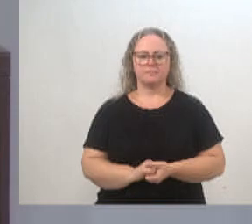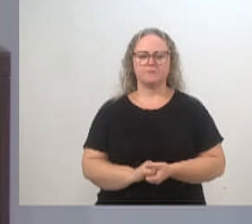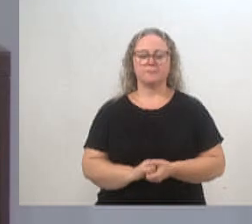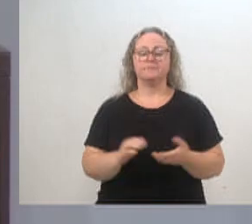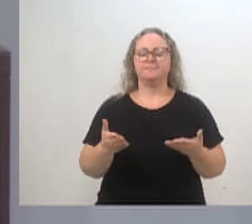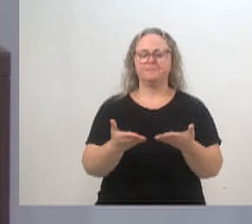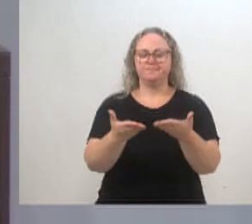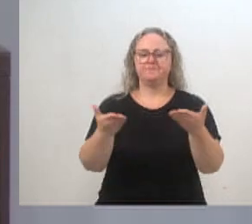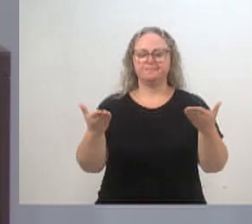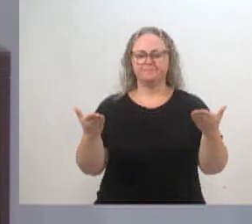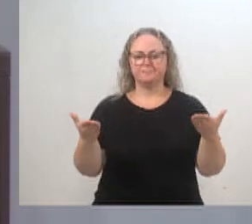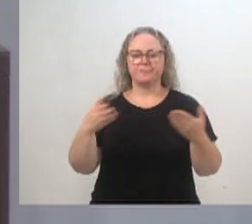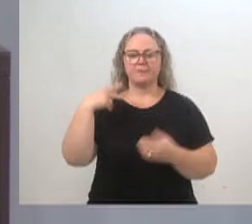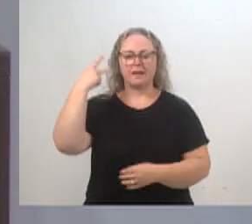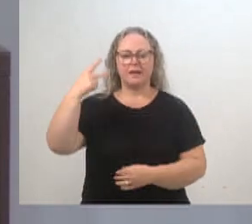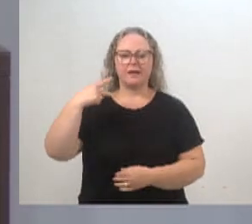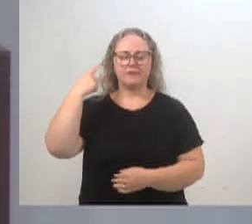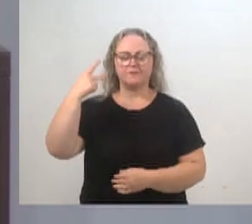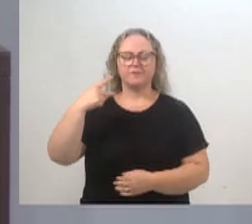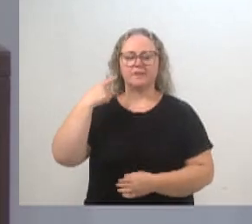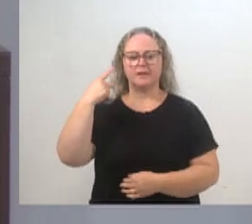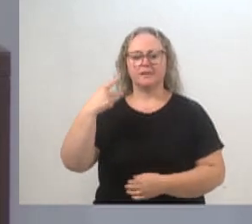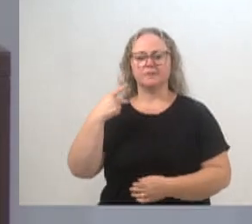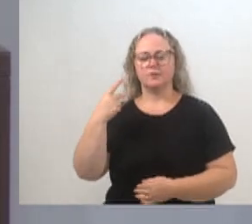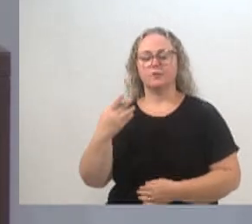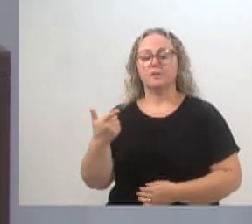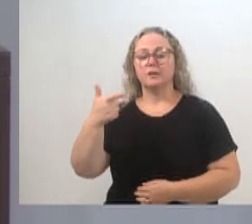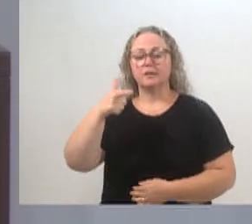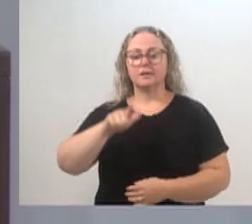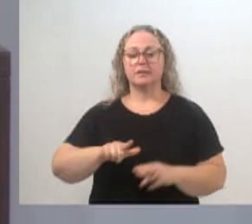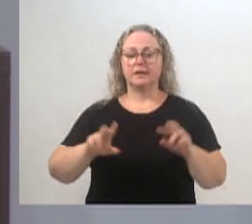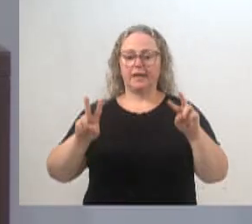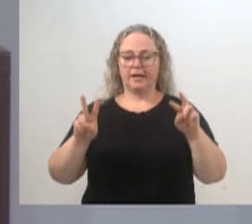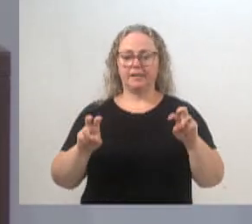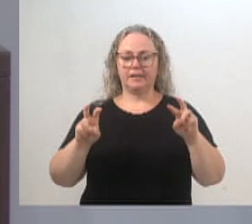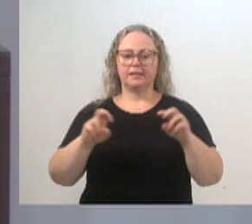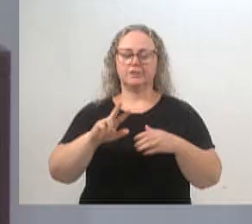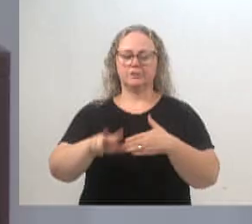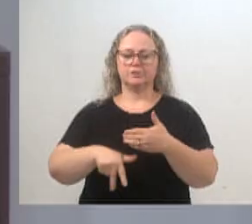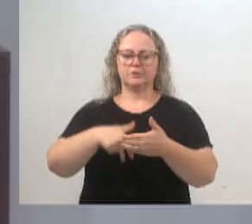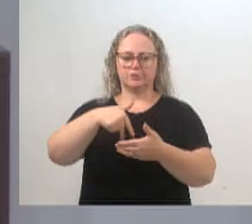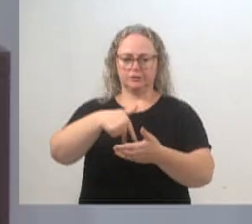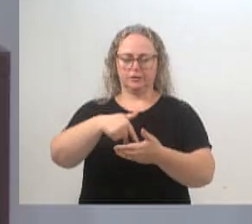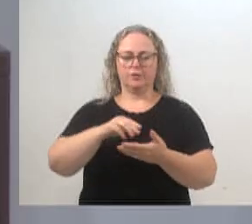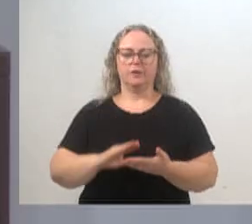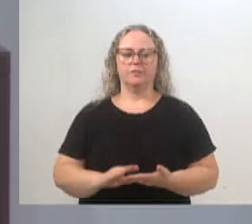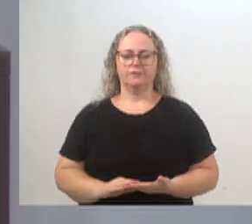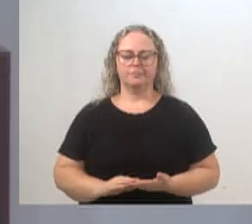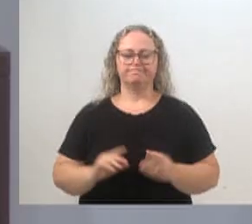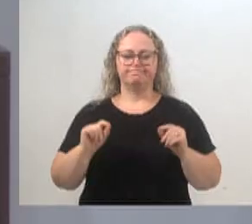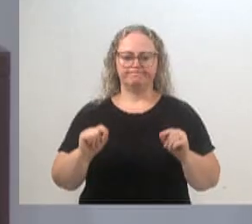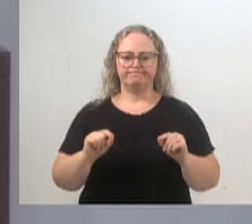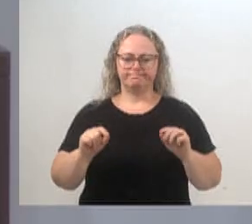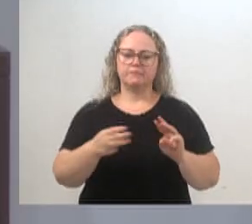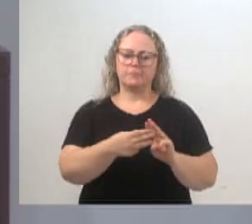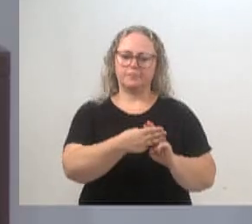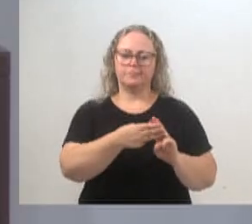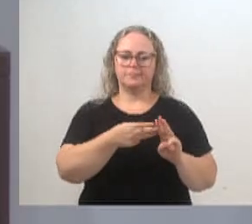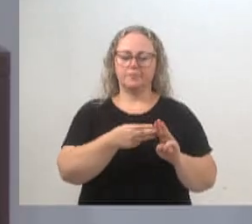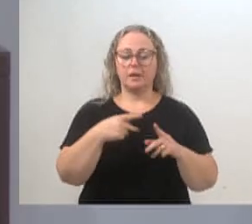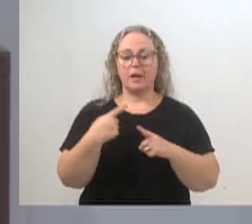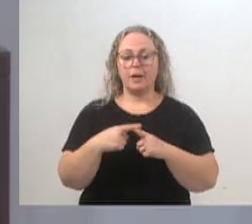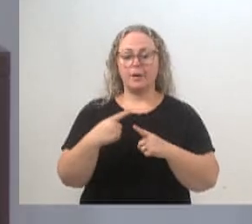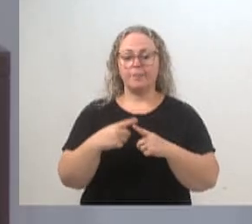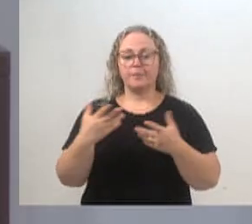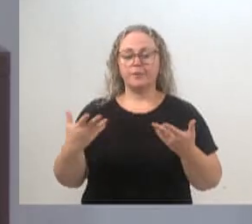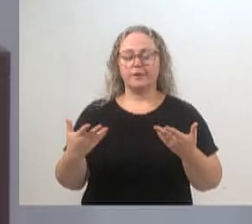Senhoras e senhores vereadores, eu quero trazer de volta esse tema aqui na tribuna em relação à policlínica, porque nós estamos